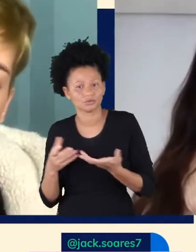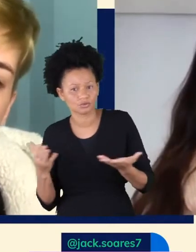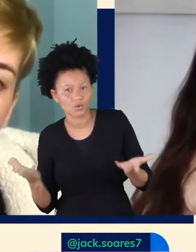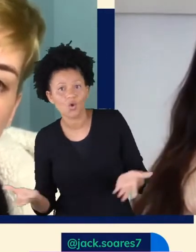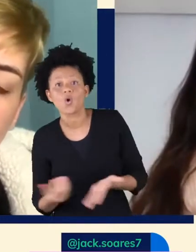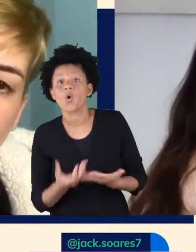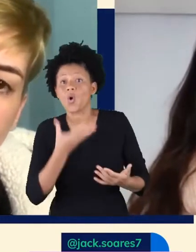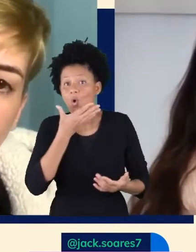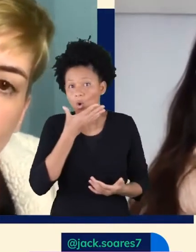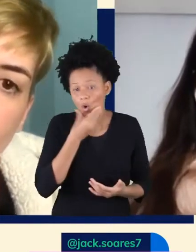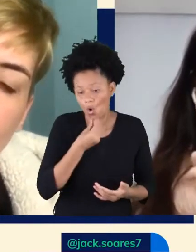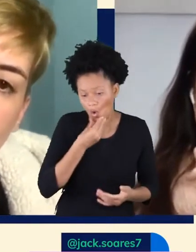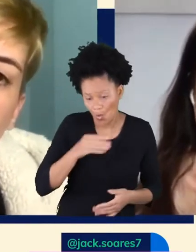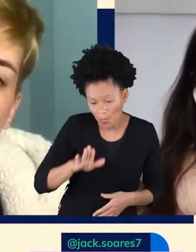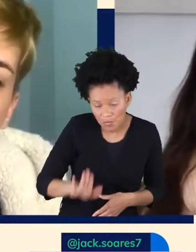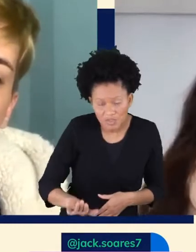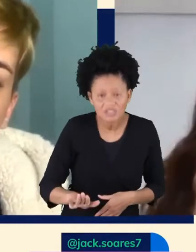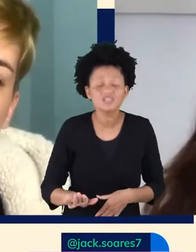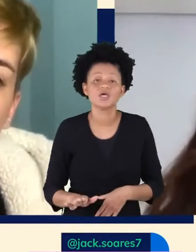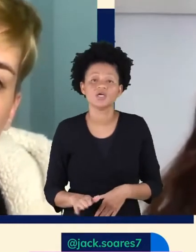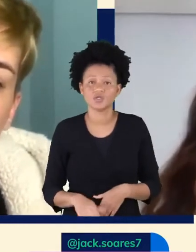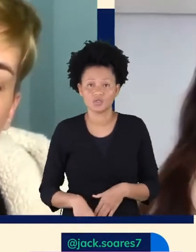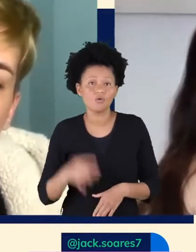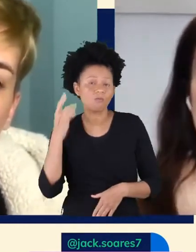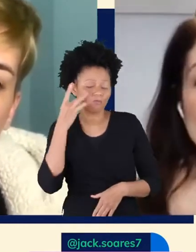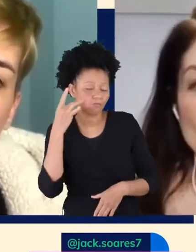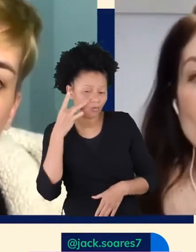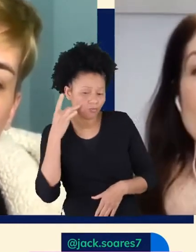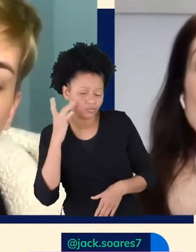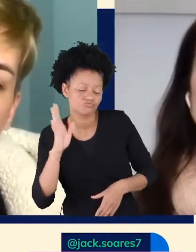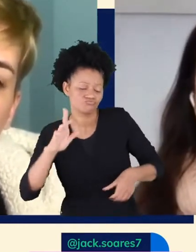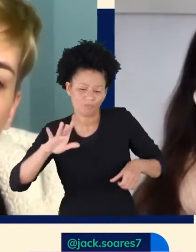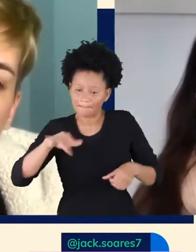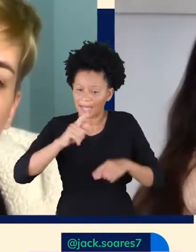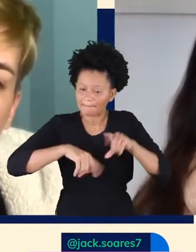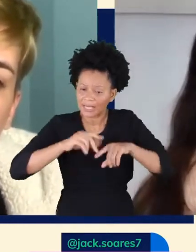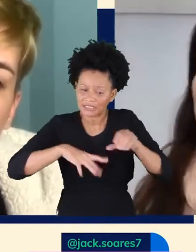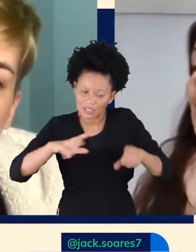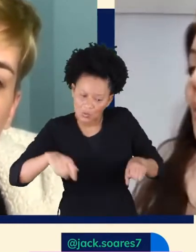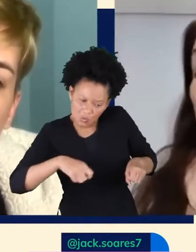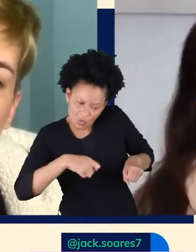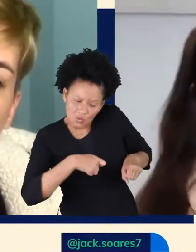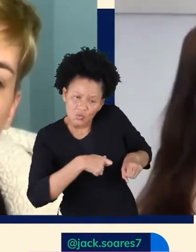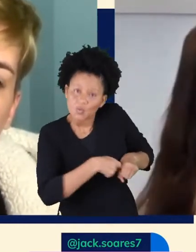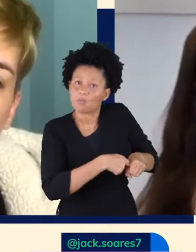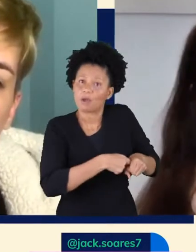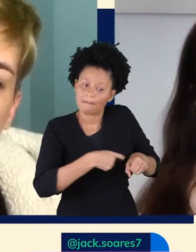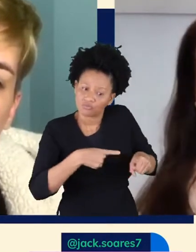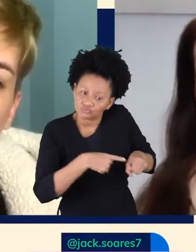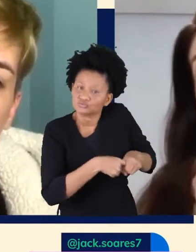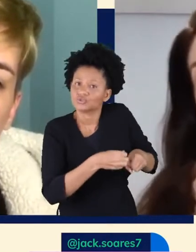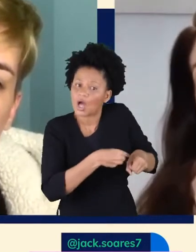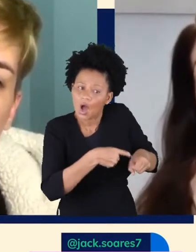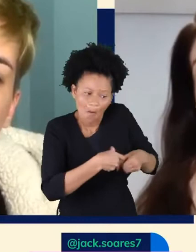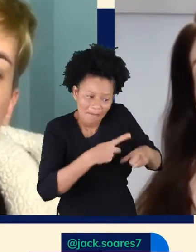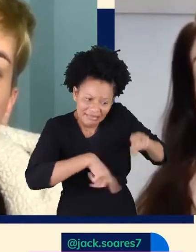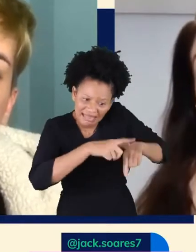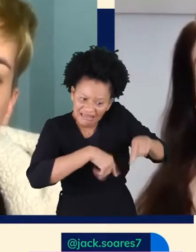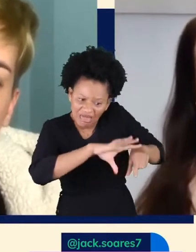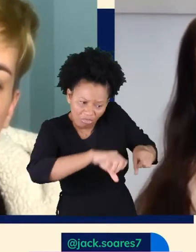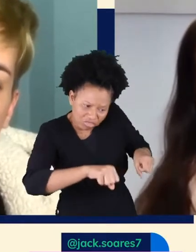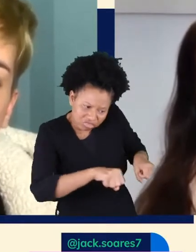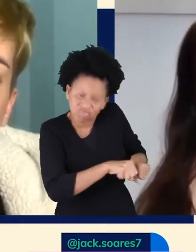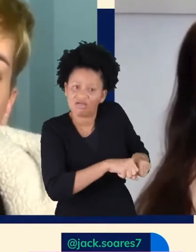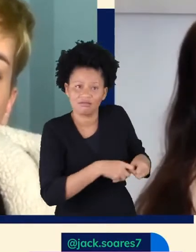fazendo isso, fica tentando inserir tanto o menino no bumbum quanto a menina no canal vaginal, isso é uma coisa que tem que chamar muita atenção, tá? A gente